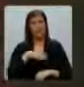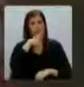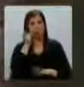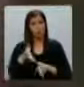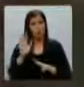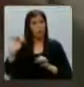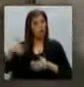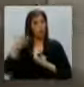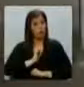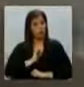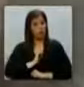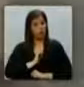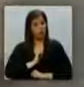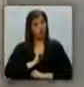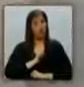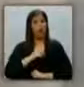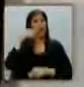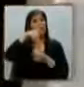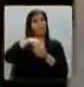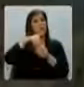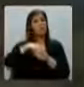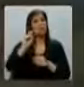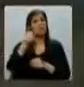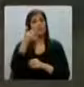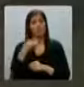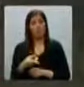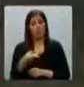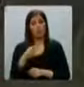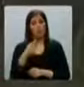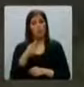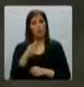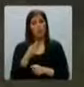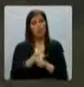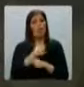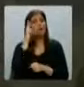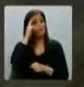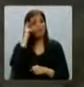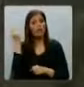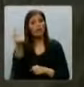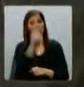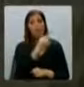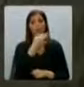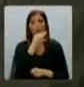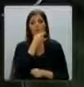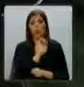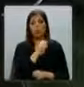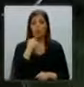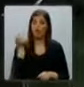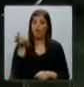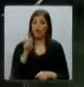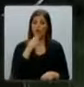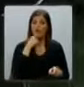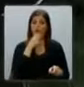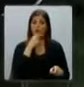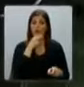são as eleições do dia 29 na região autónoma da madeira e Cada um fala da sua agenda eu vim aqui falar de política social